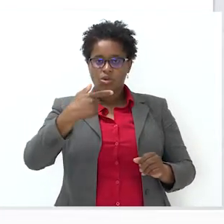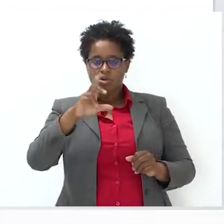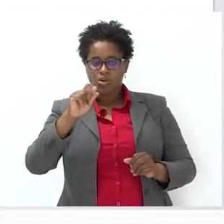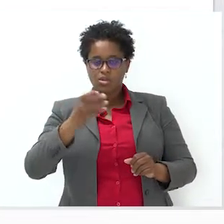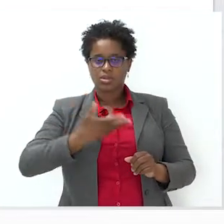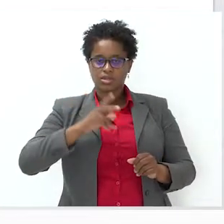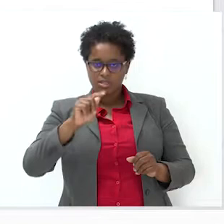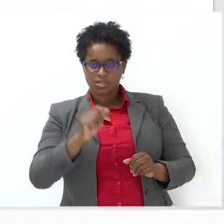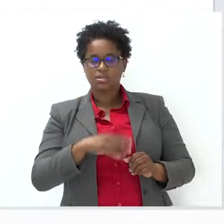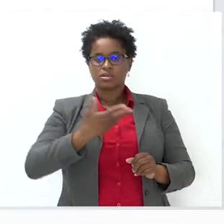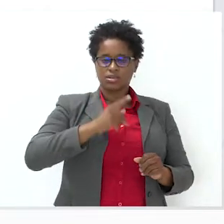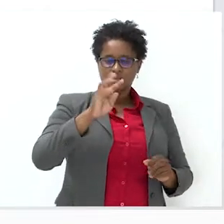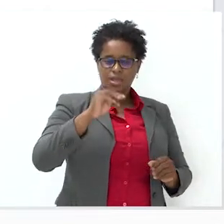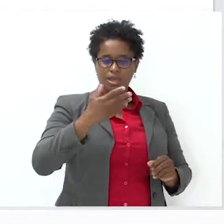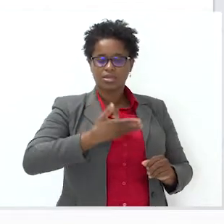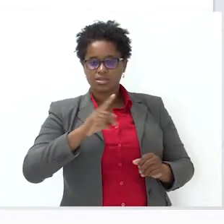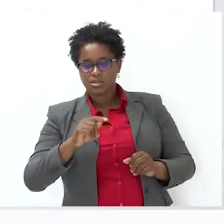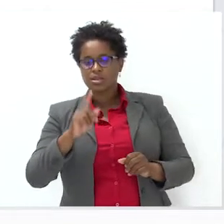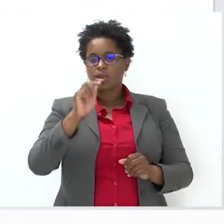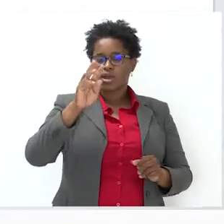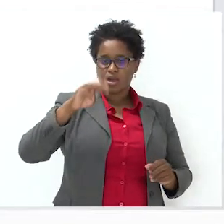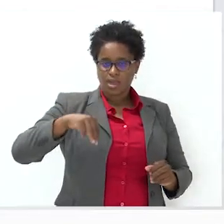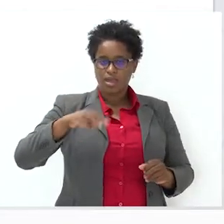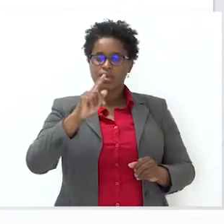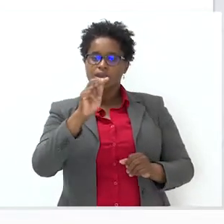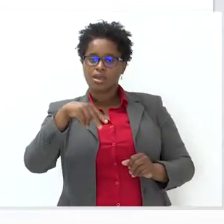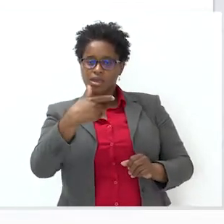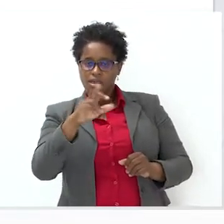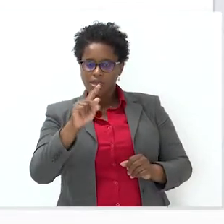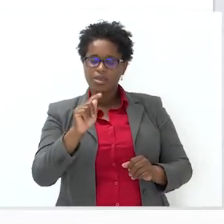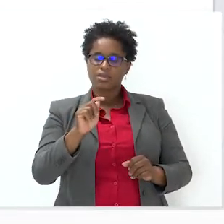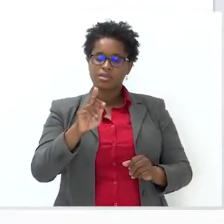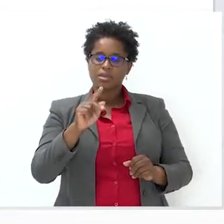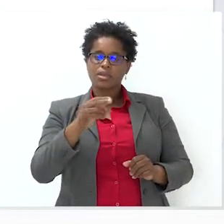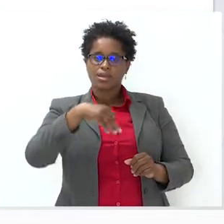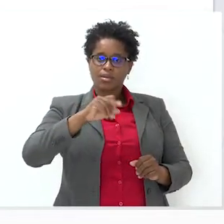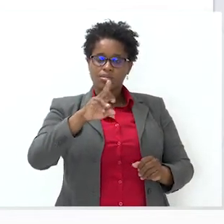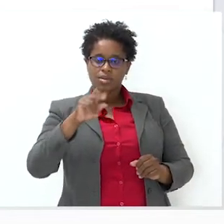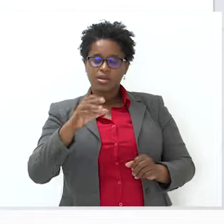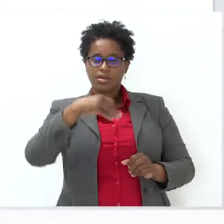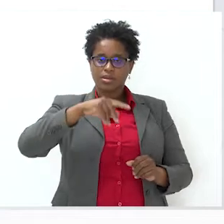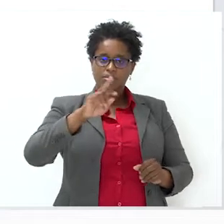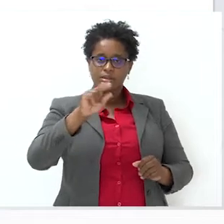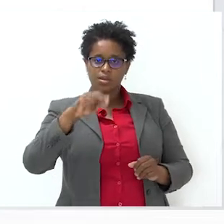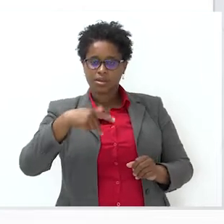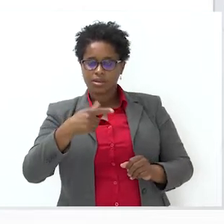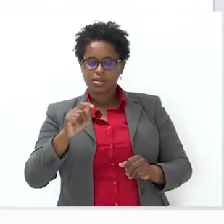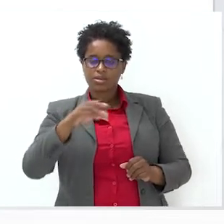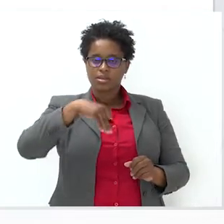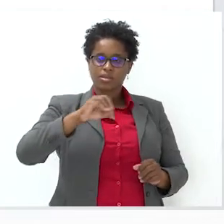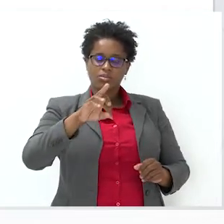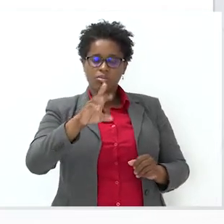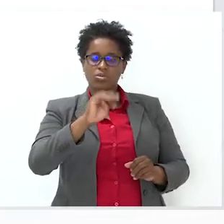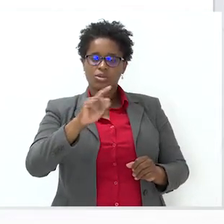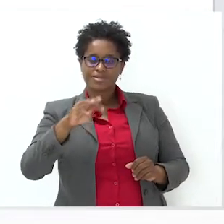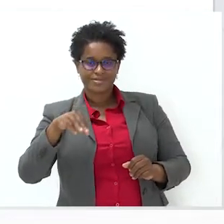de, desde, em, entre, para, perante, por,